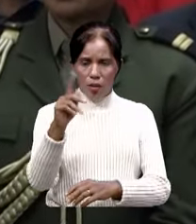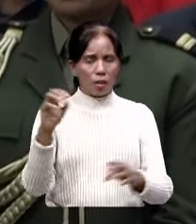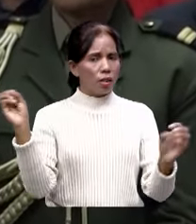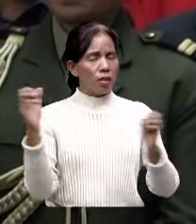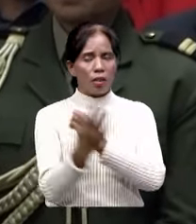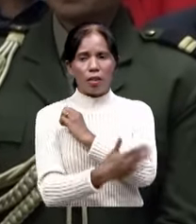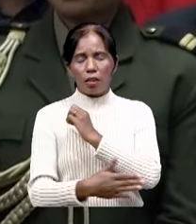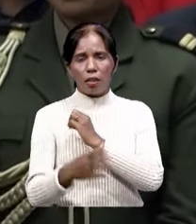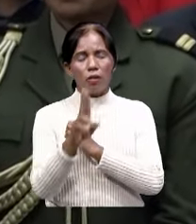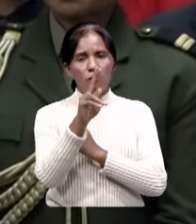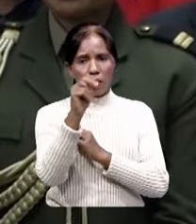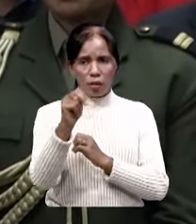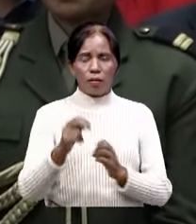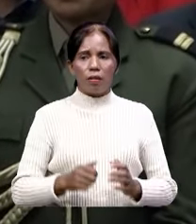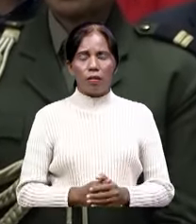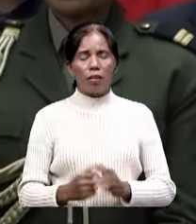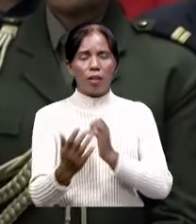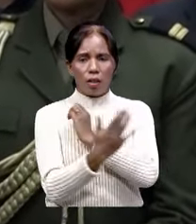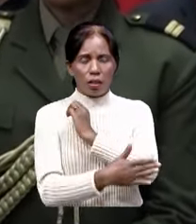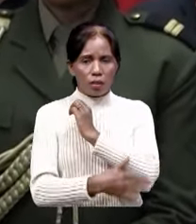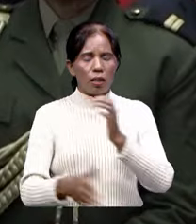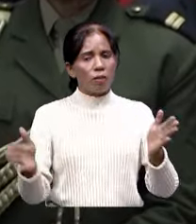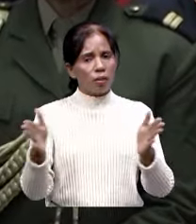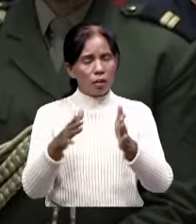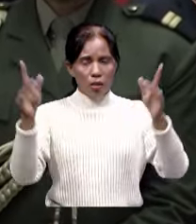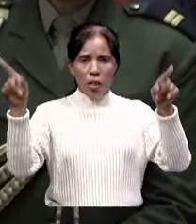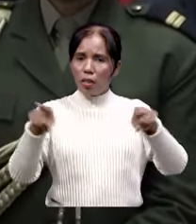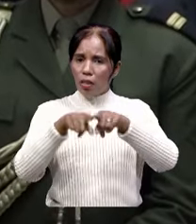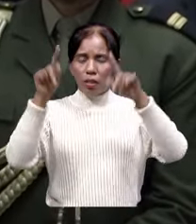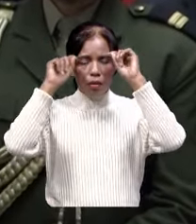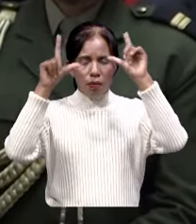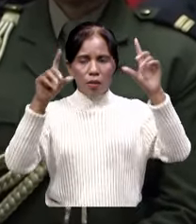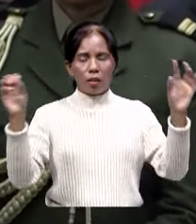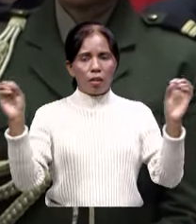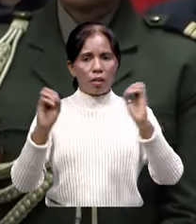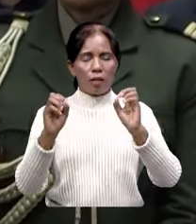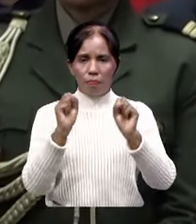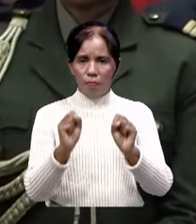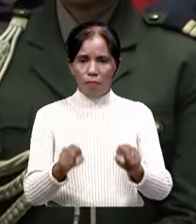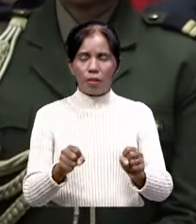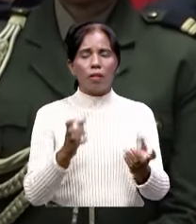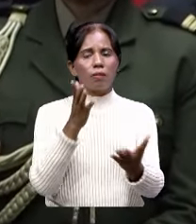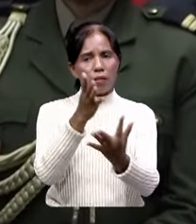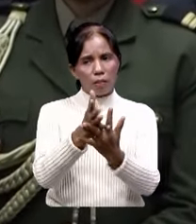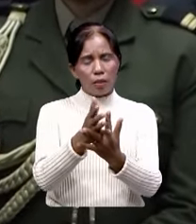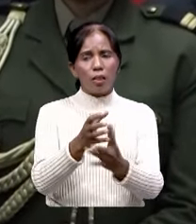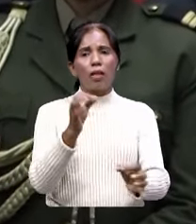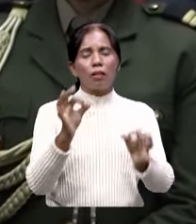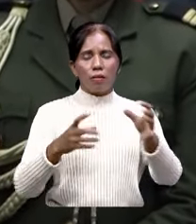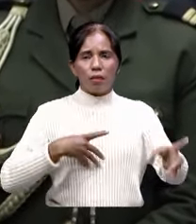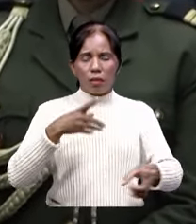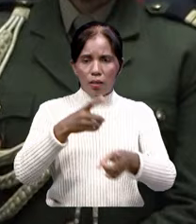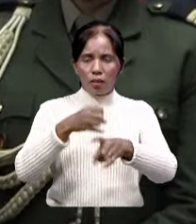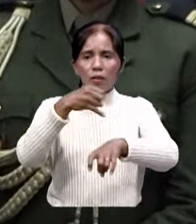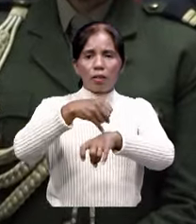Nações Unidas Rai Kikna Timor la ia posibilidade. Se direito internacional la